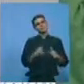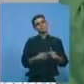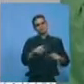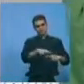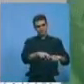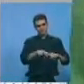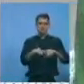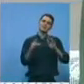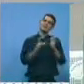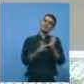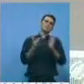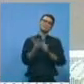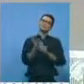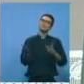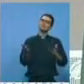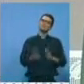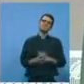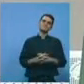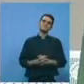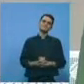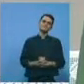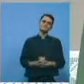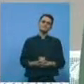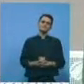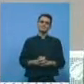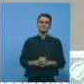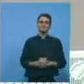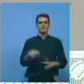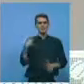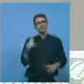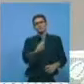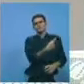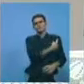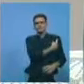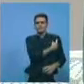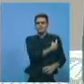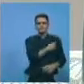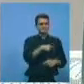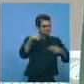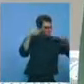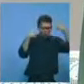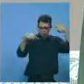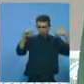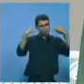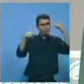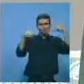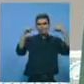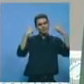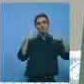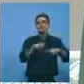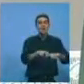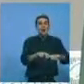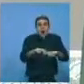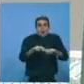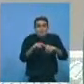de Cristo. Ele começou no versículo 10. Nós, estultos, doidos, loucos, por causa